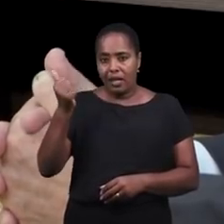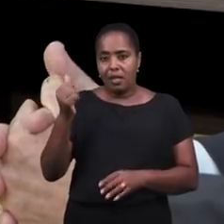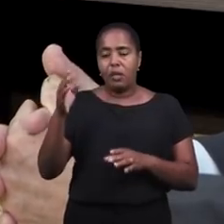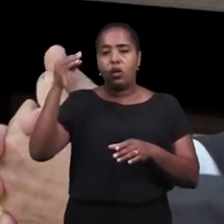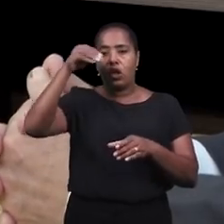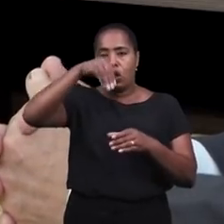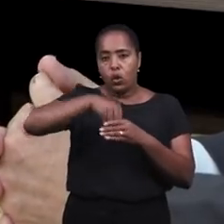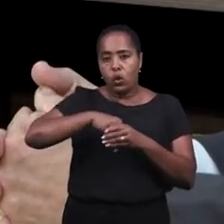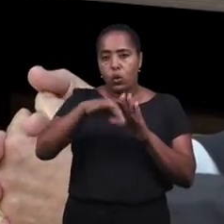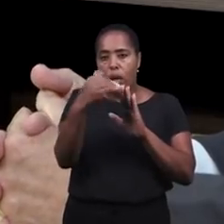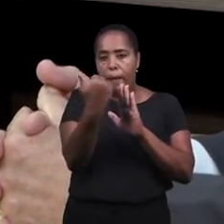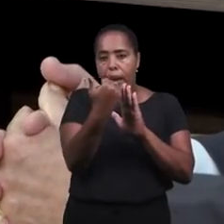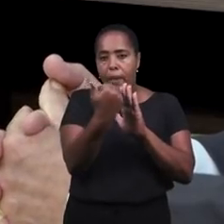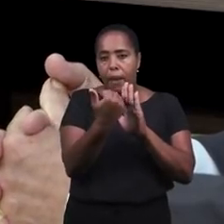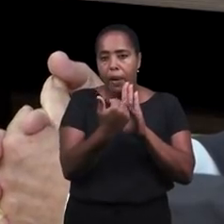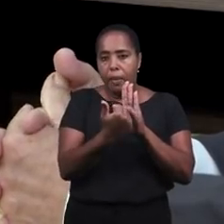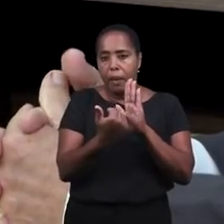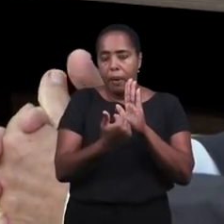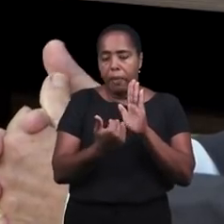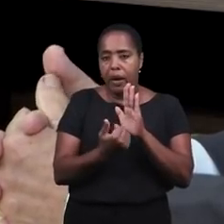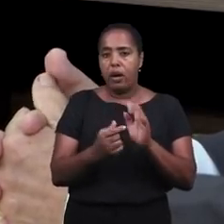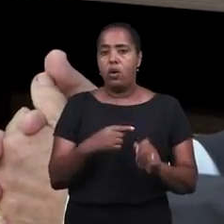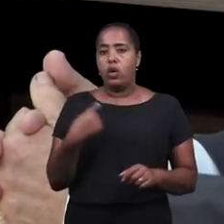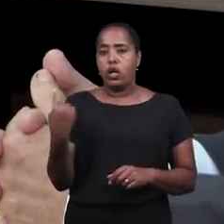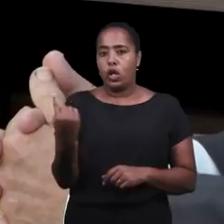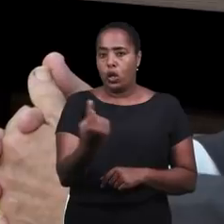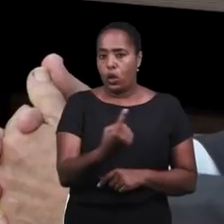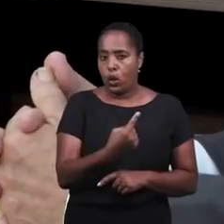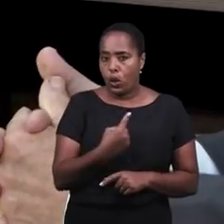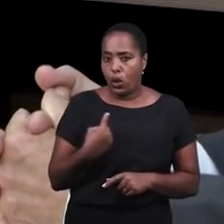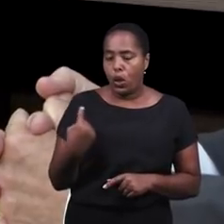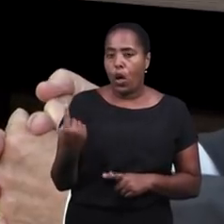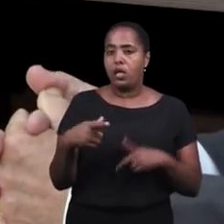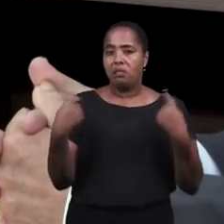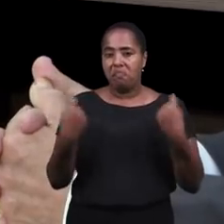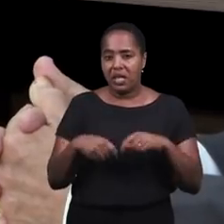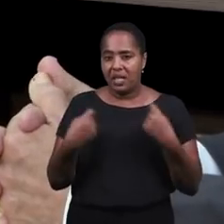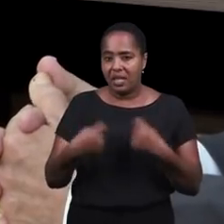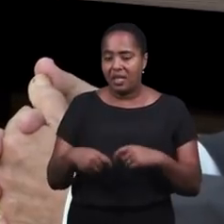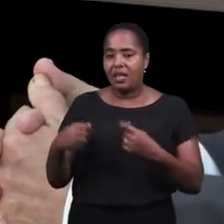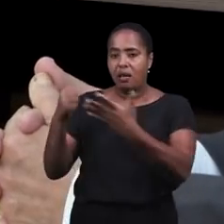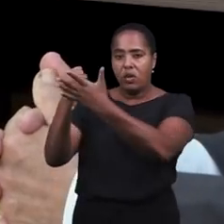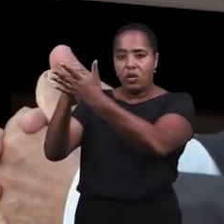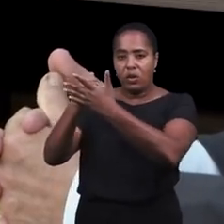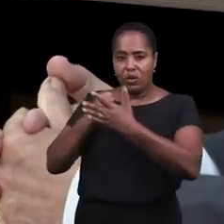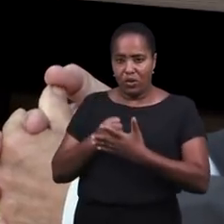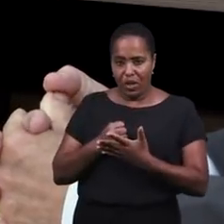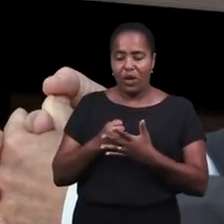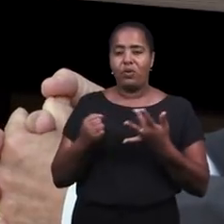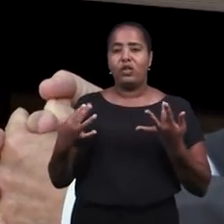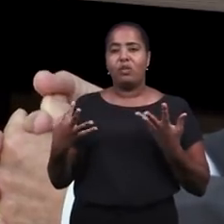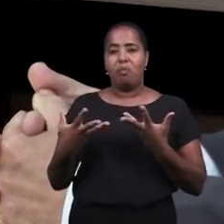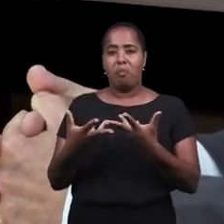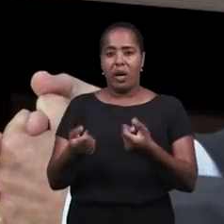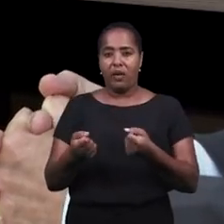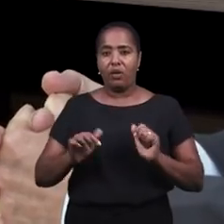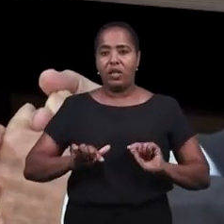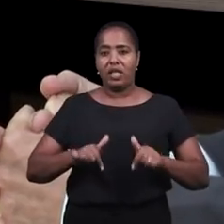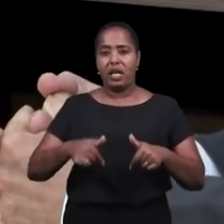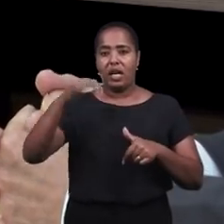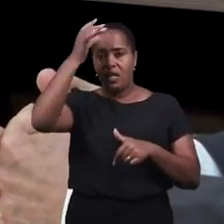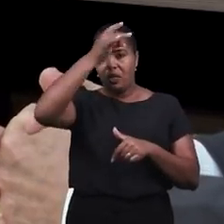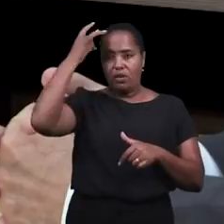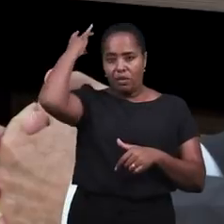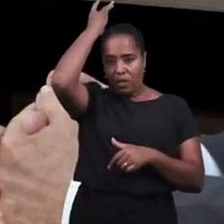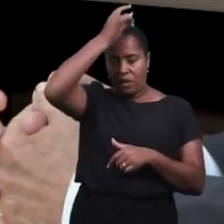tudo seja colocado em ordem. O que nós não podemos é viver sem esses recursos maravilhosos da operação